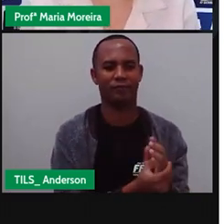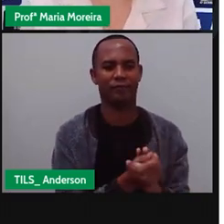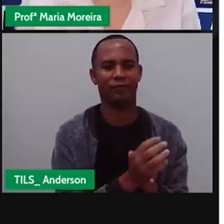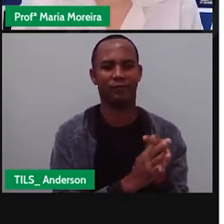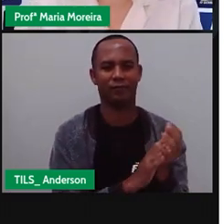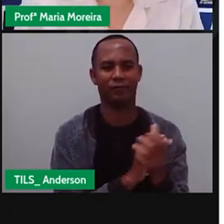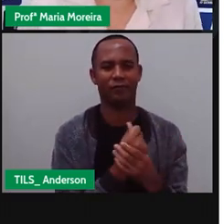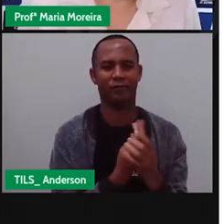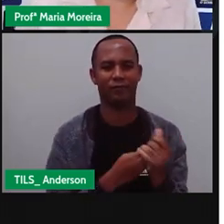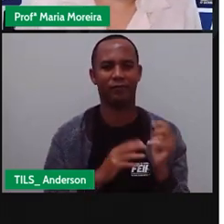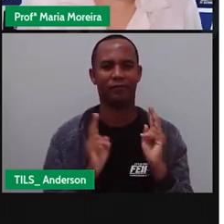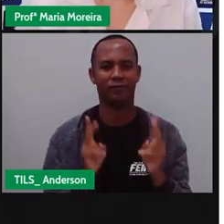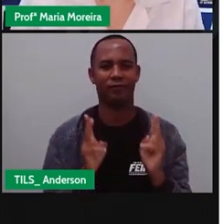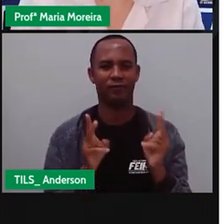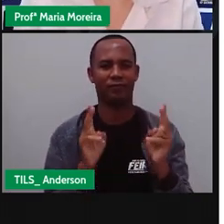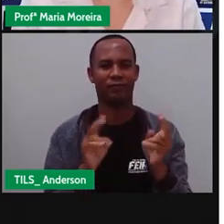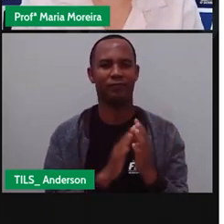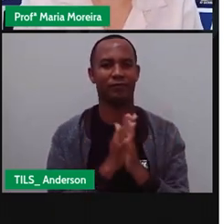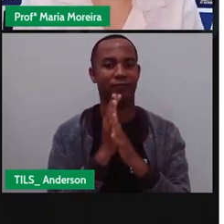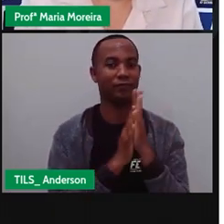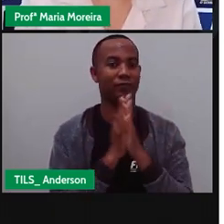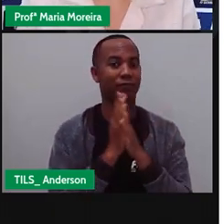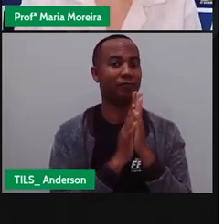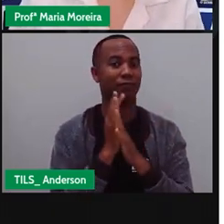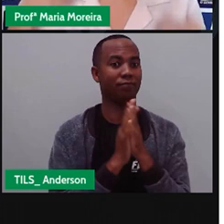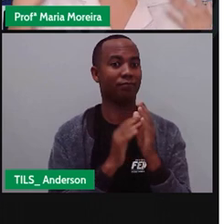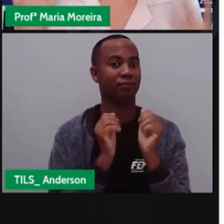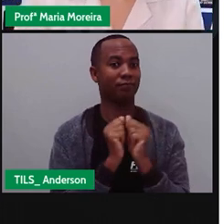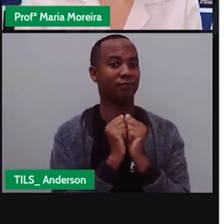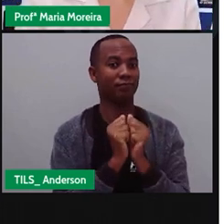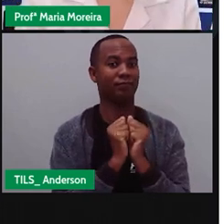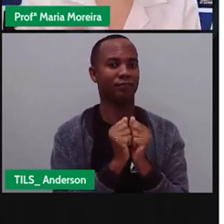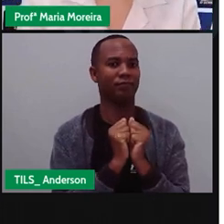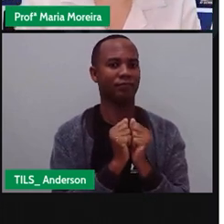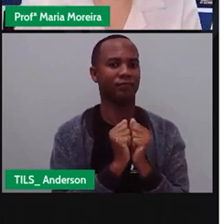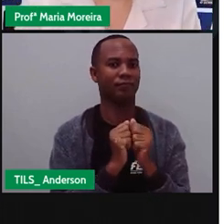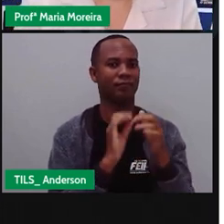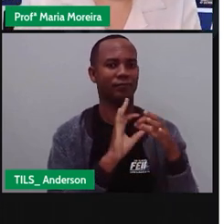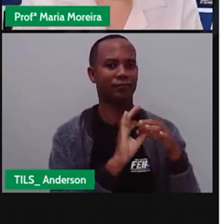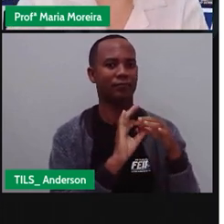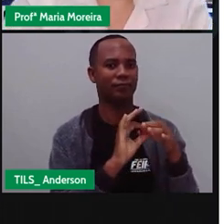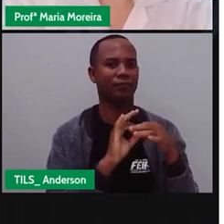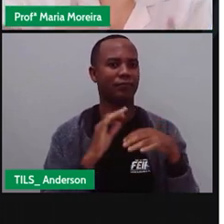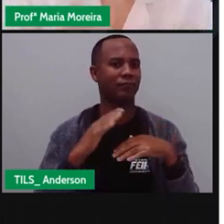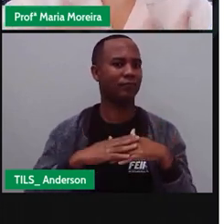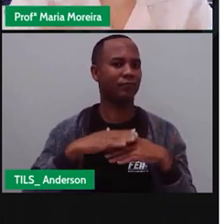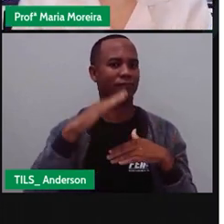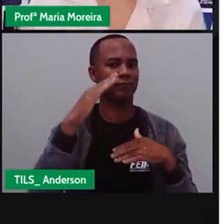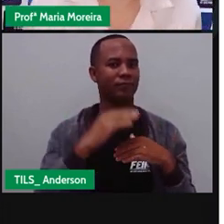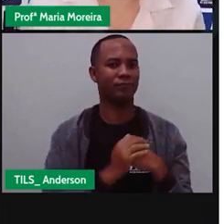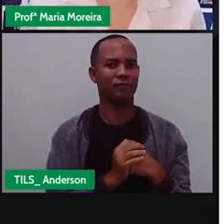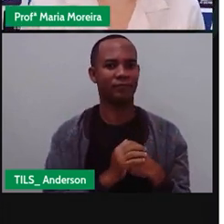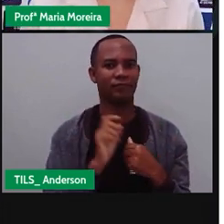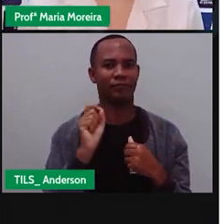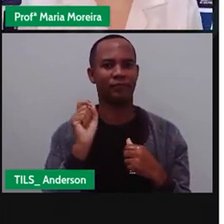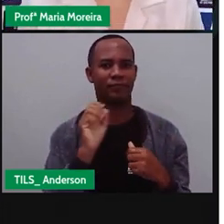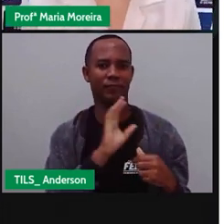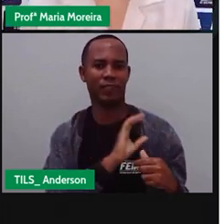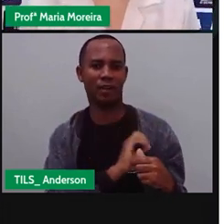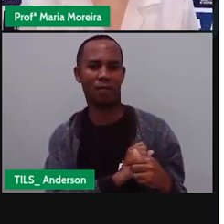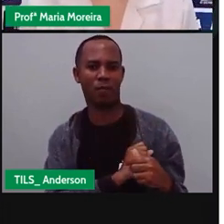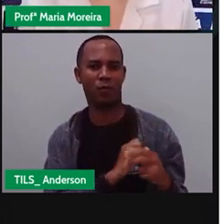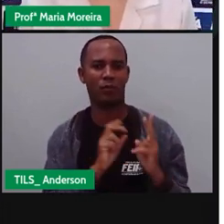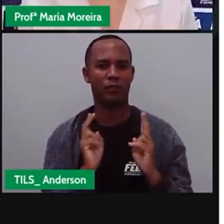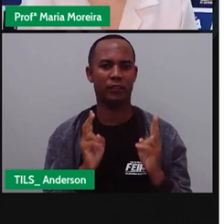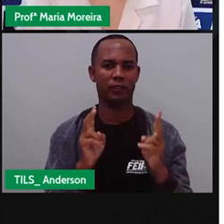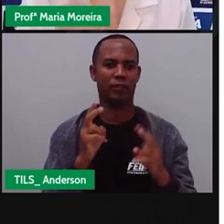breve estejamos todos, né, juntos aí em mais um momento, né, de calor humano. Todo